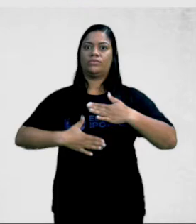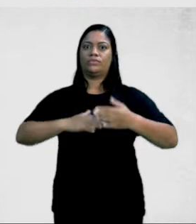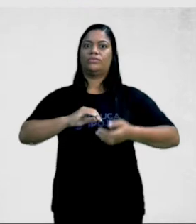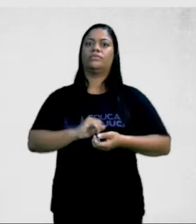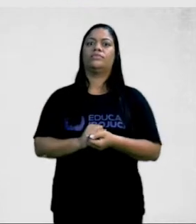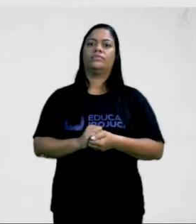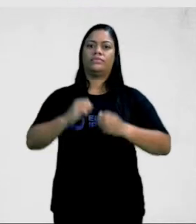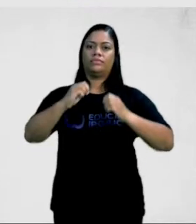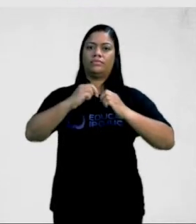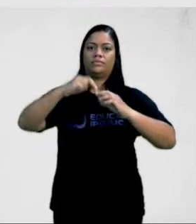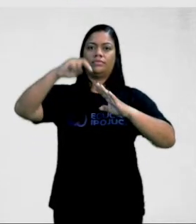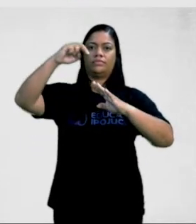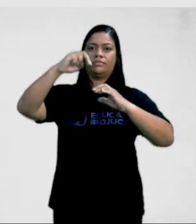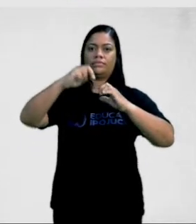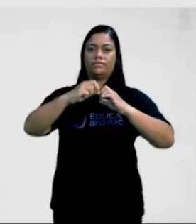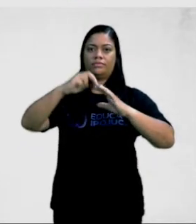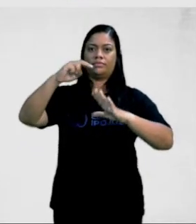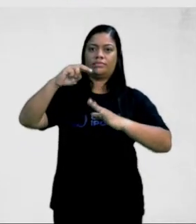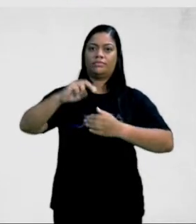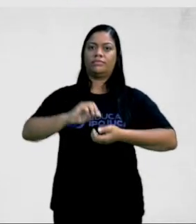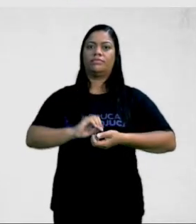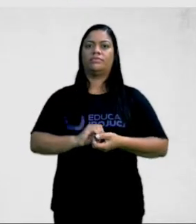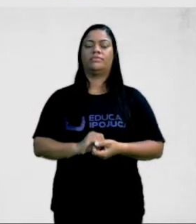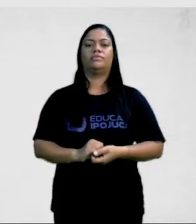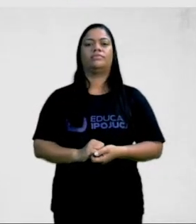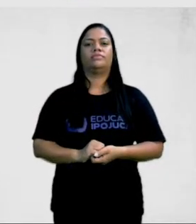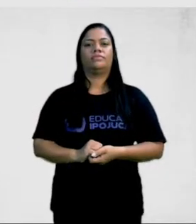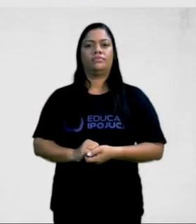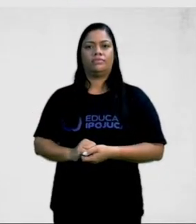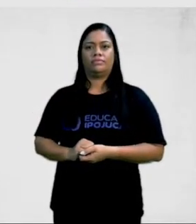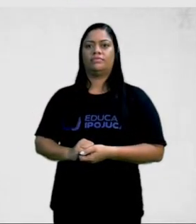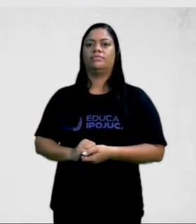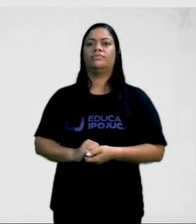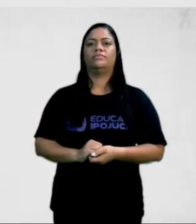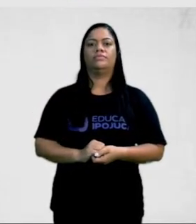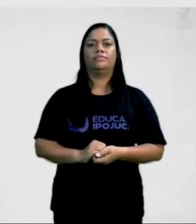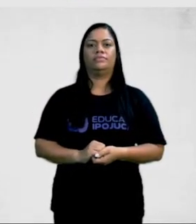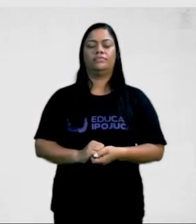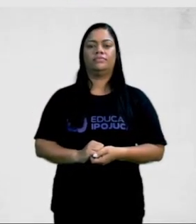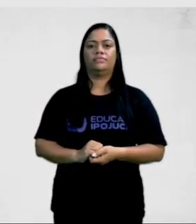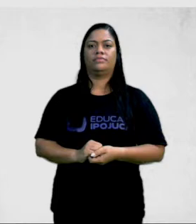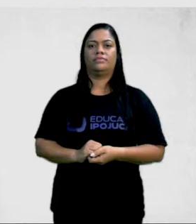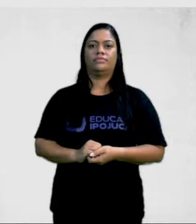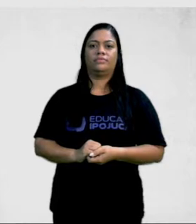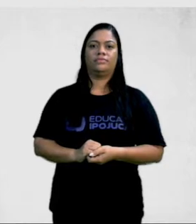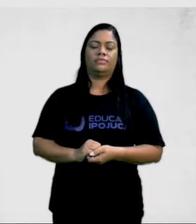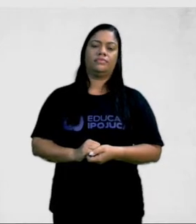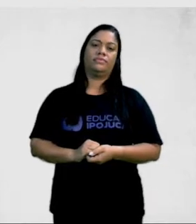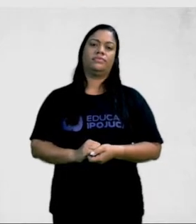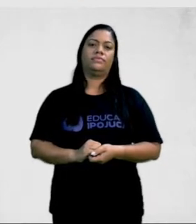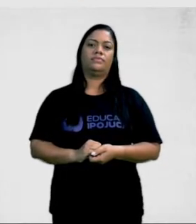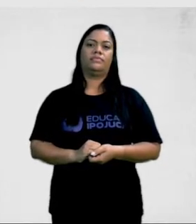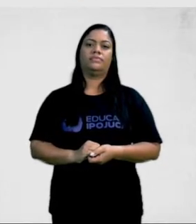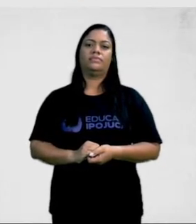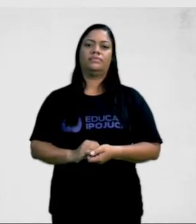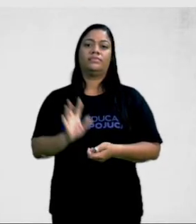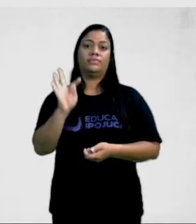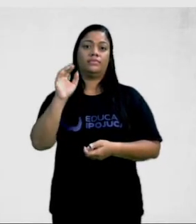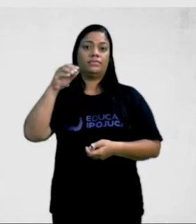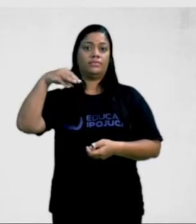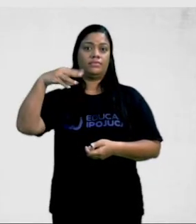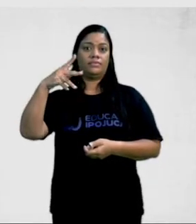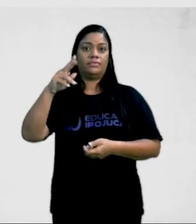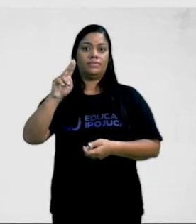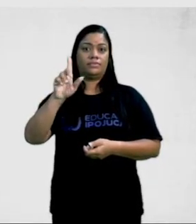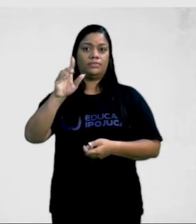mini trampolim, como vocês podem ver logo mais à direita, em cima, e abaixo o trampolim, que é uma